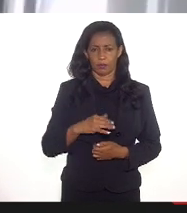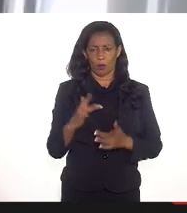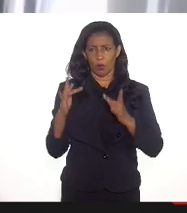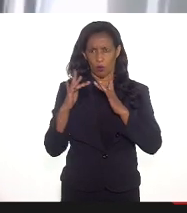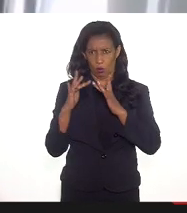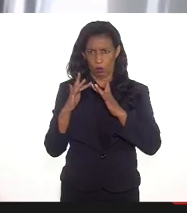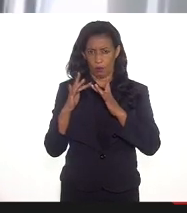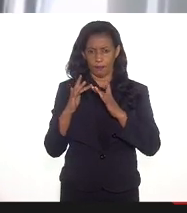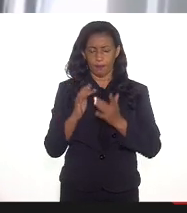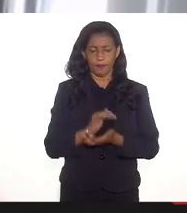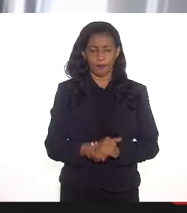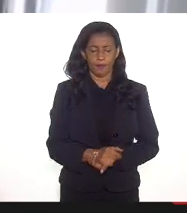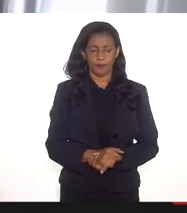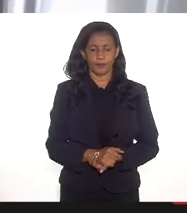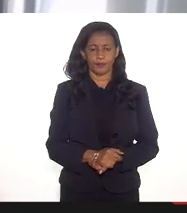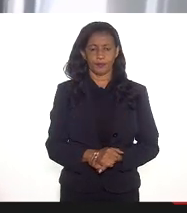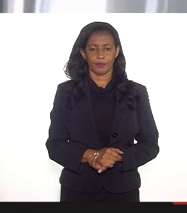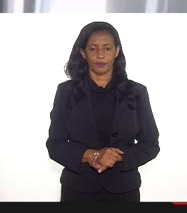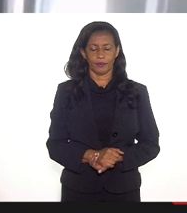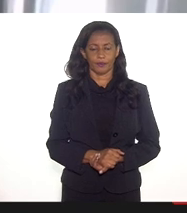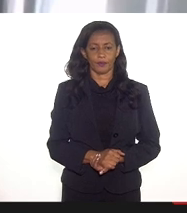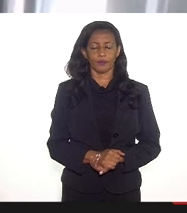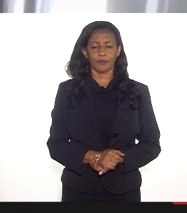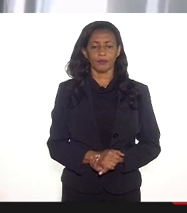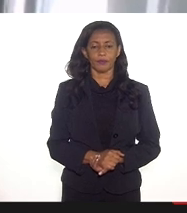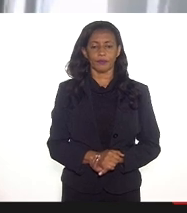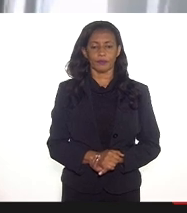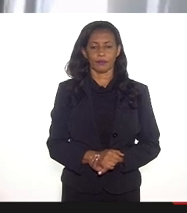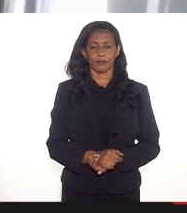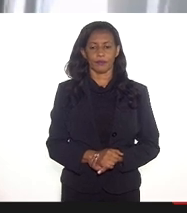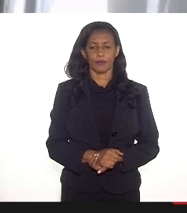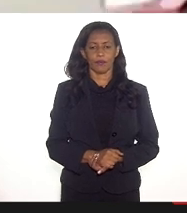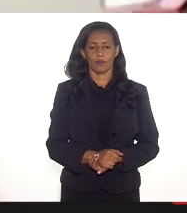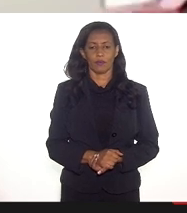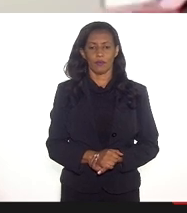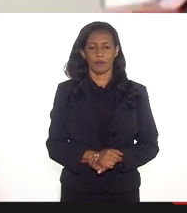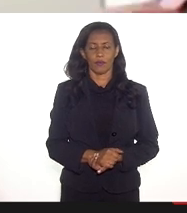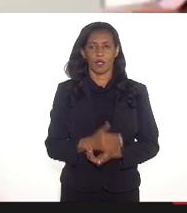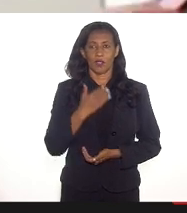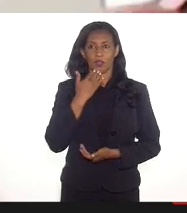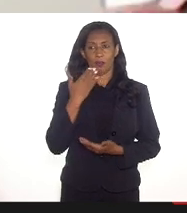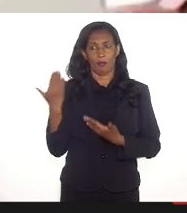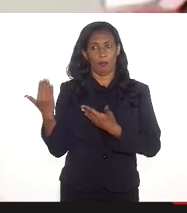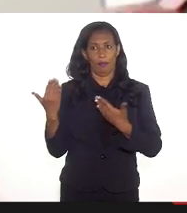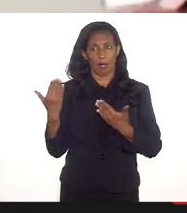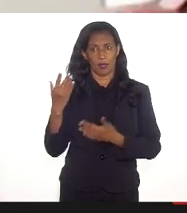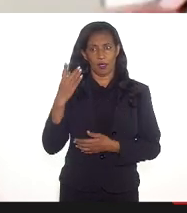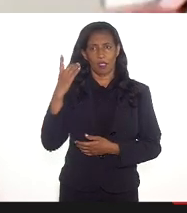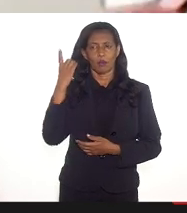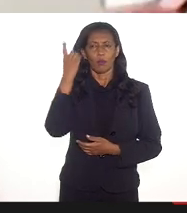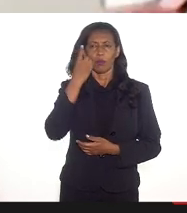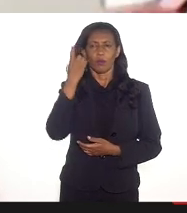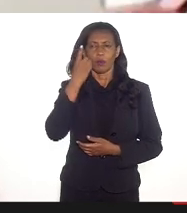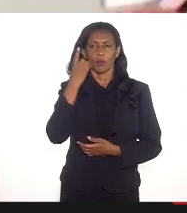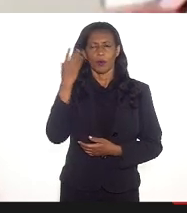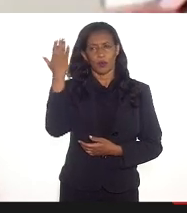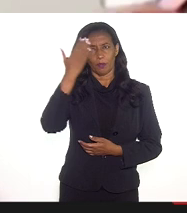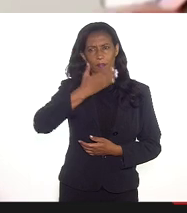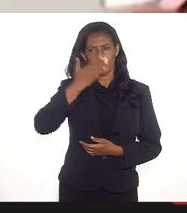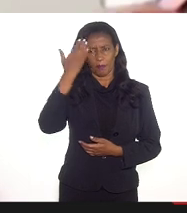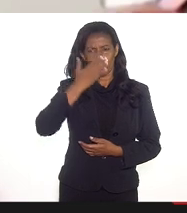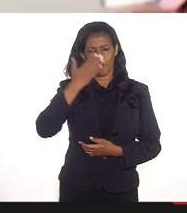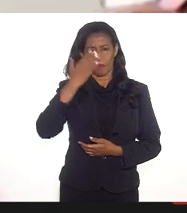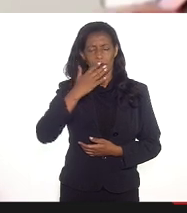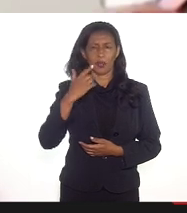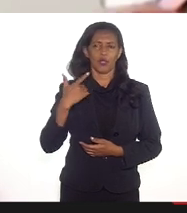a gente fizer 5 intervenções iniciais, a gente passa em os deputados presentes para que ele não fique para o final, como aconteceu numa